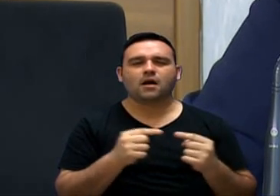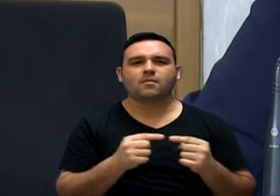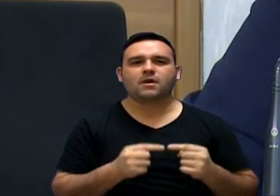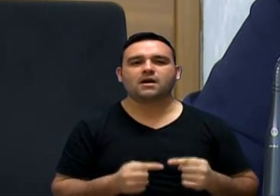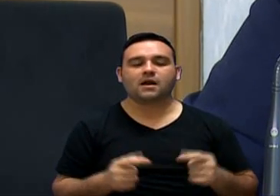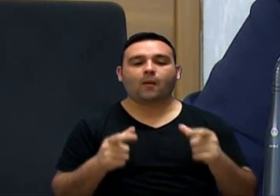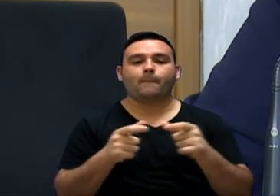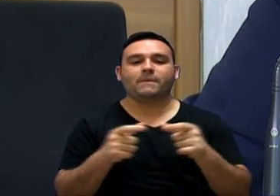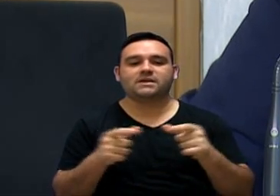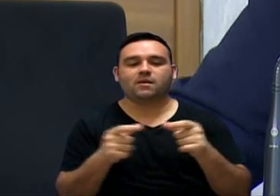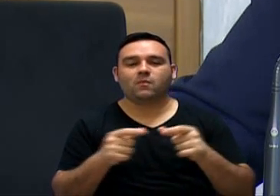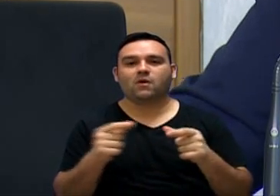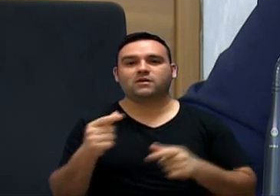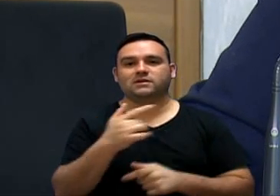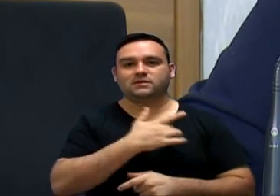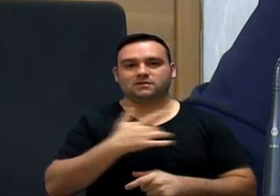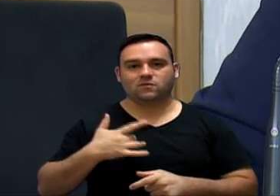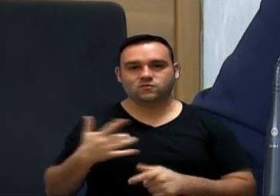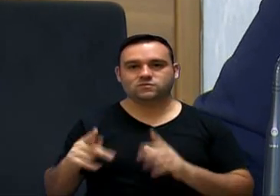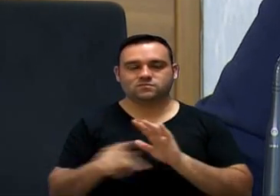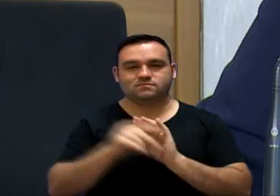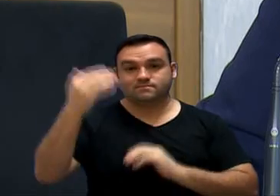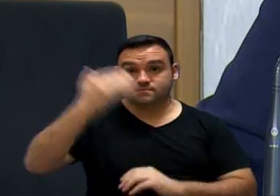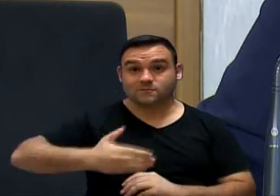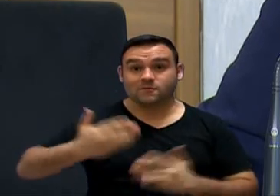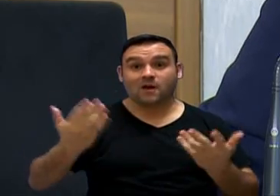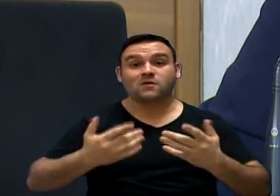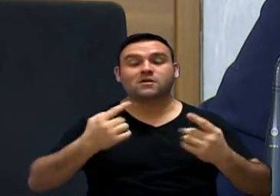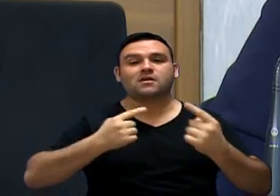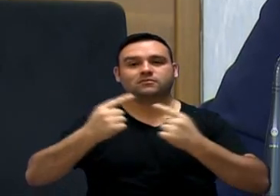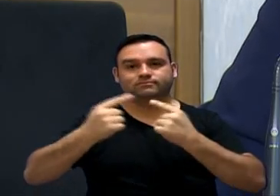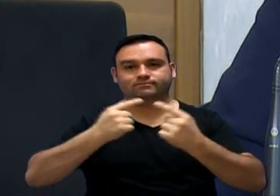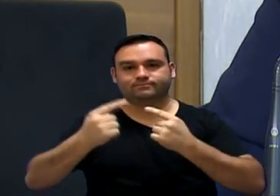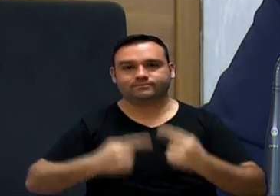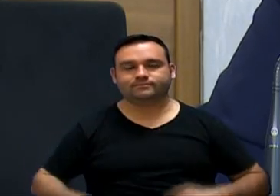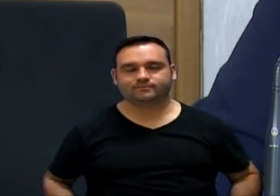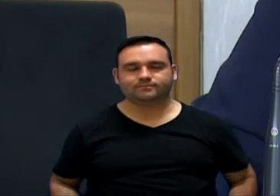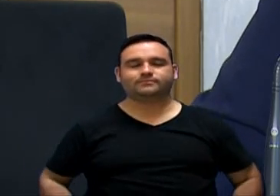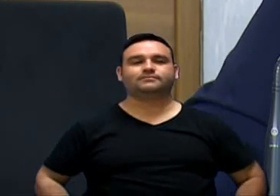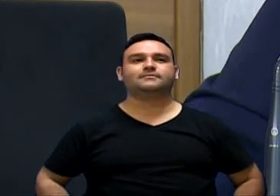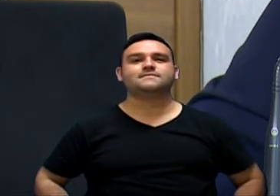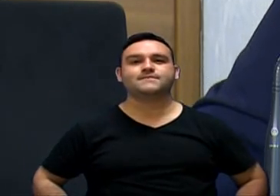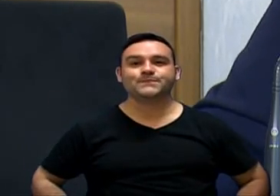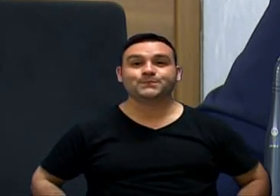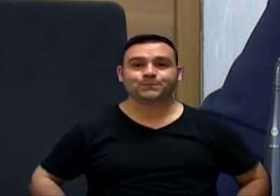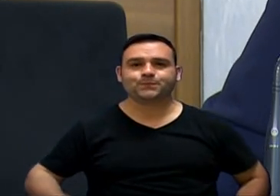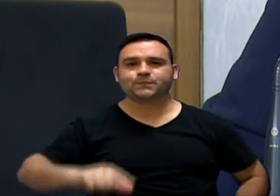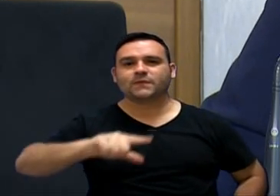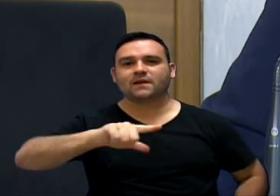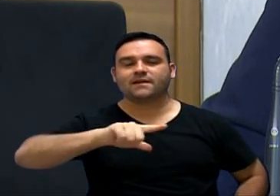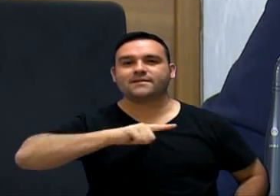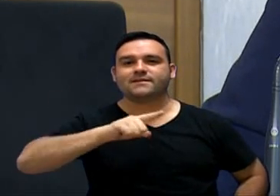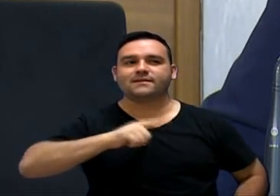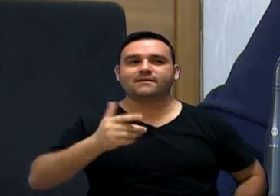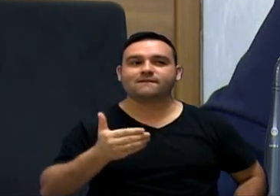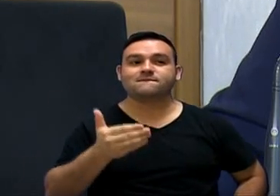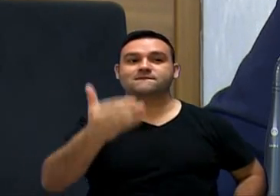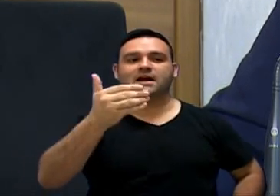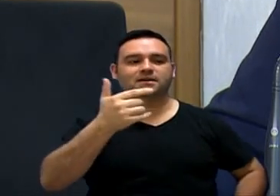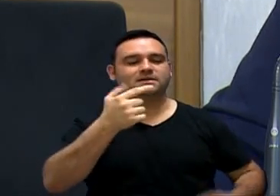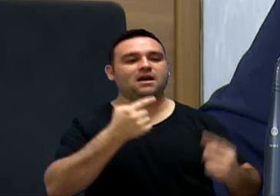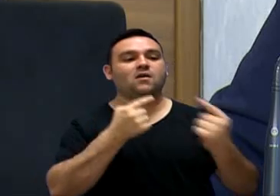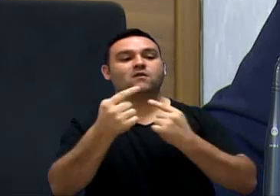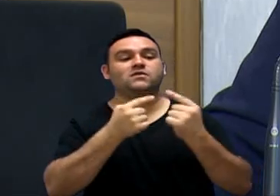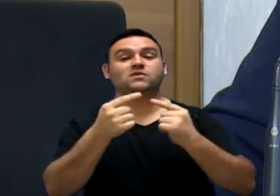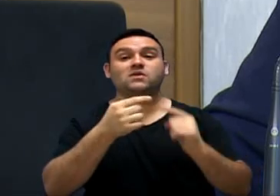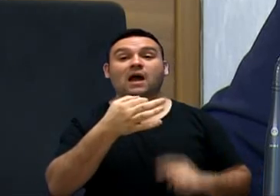instituição do passaporte sanitário. Eu coloco em discussão. Ó, nós vamos colocar em discussão